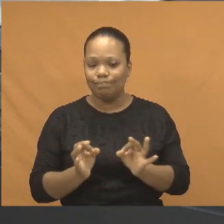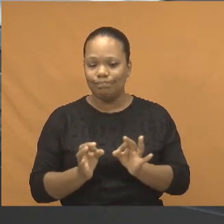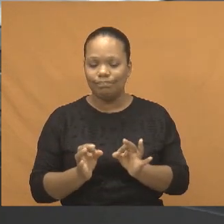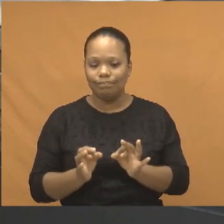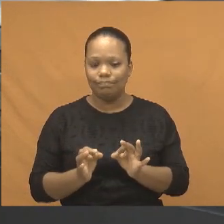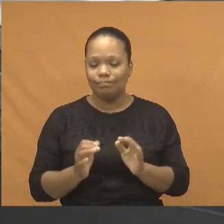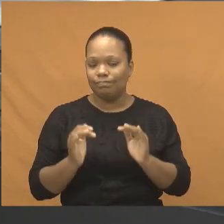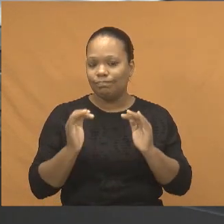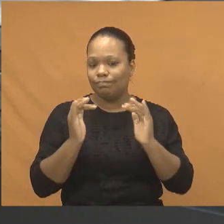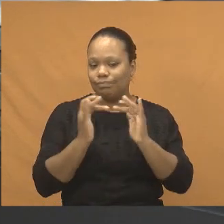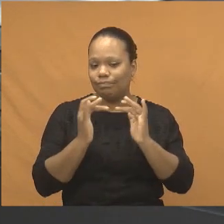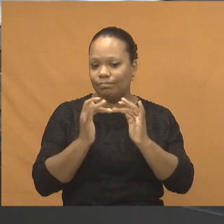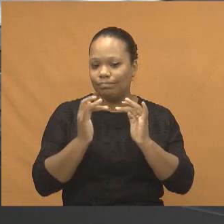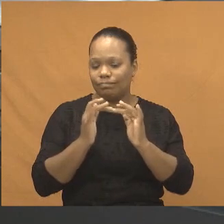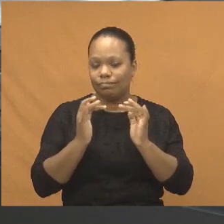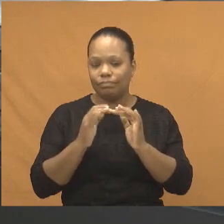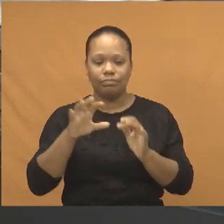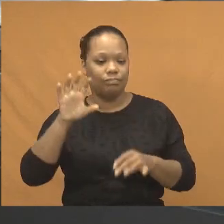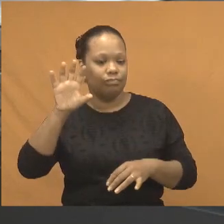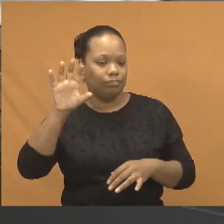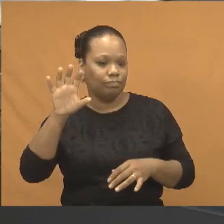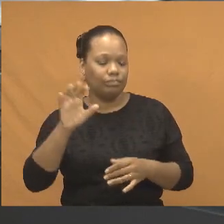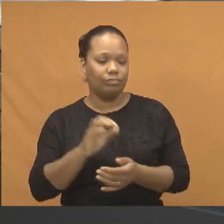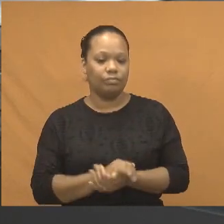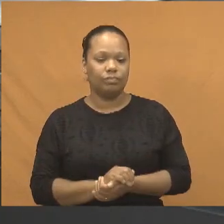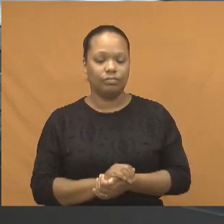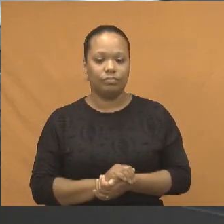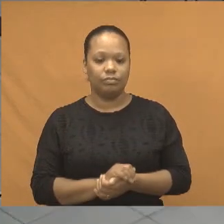precisamos fazer, como um todo.